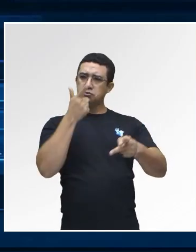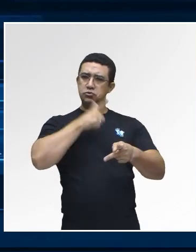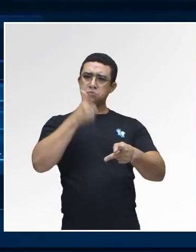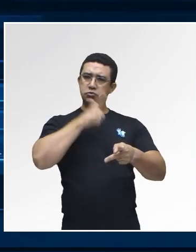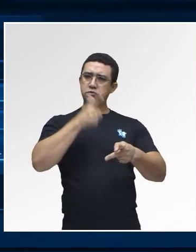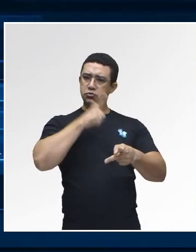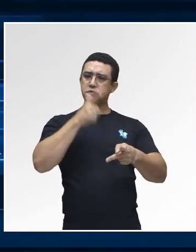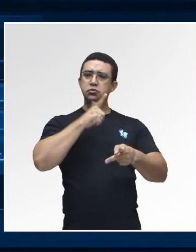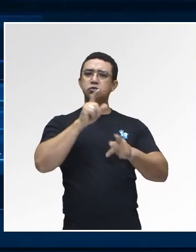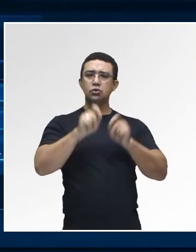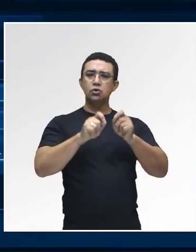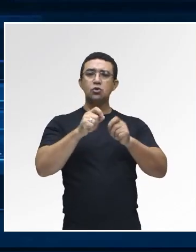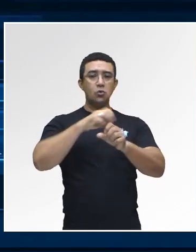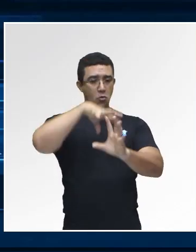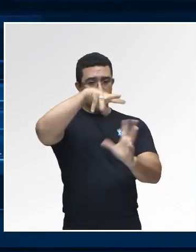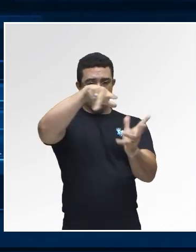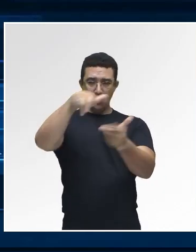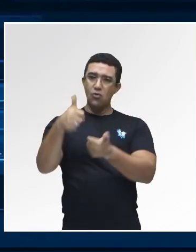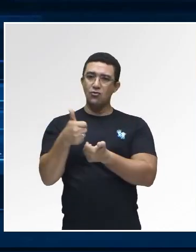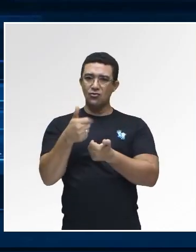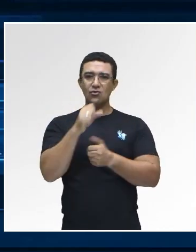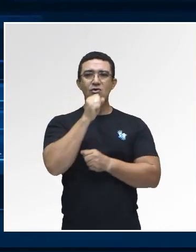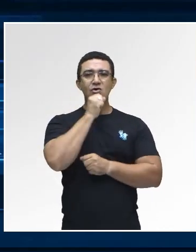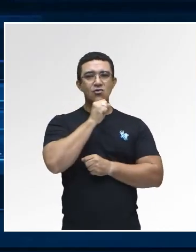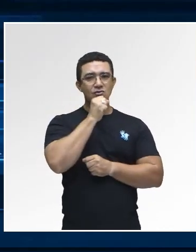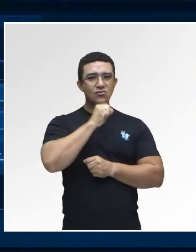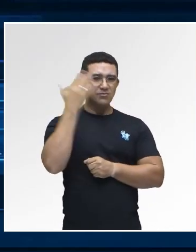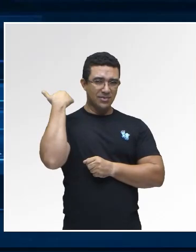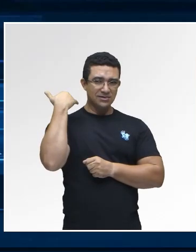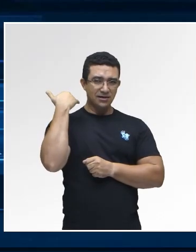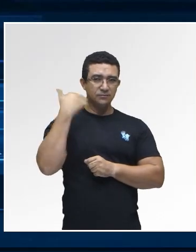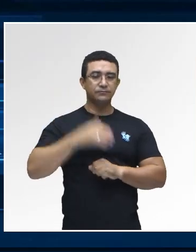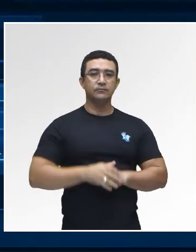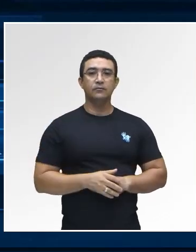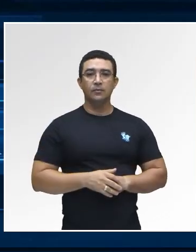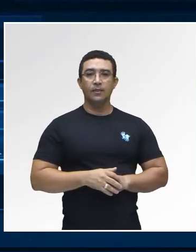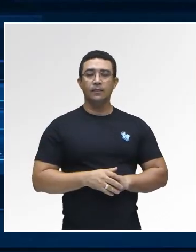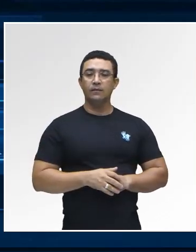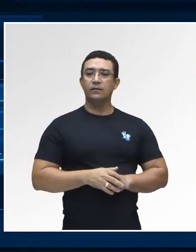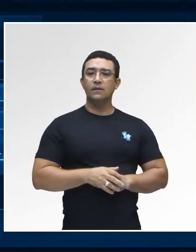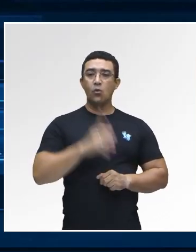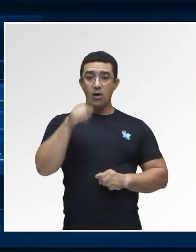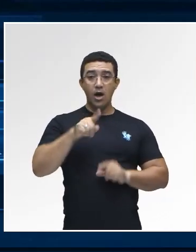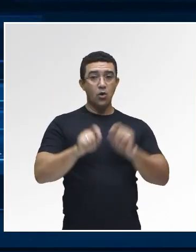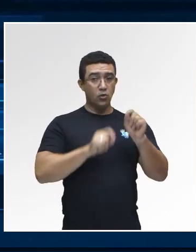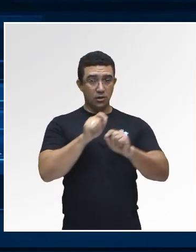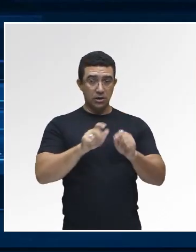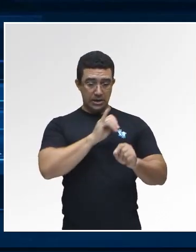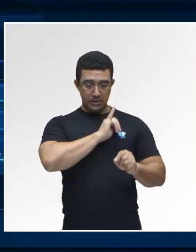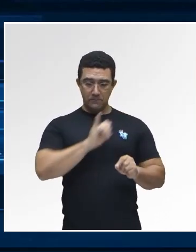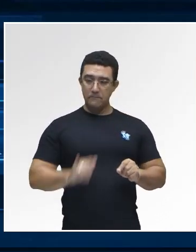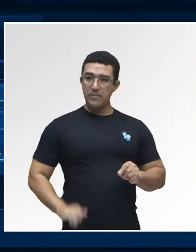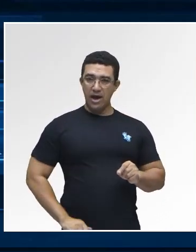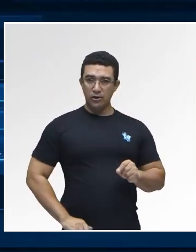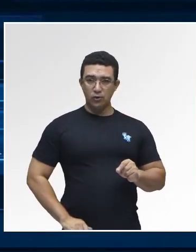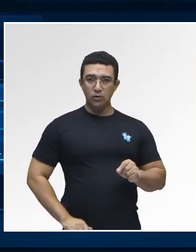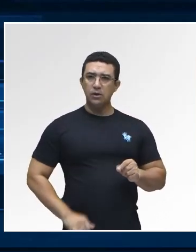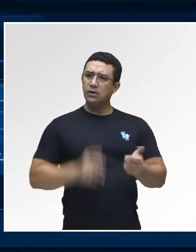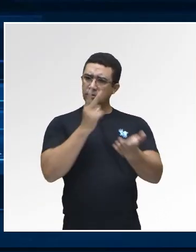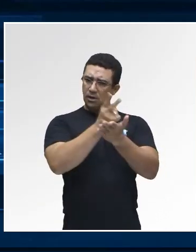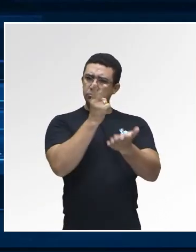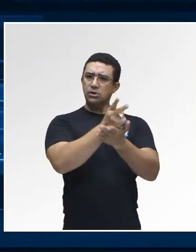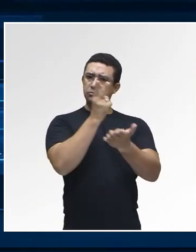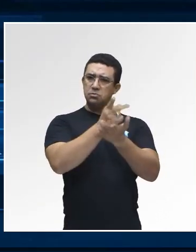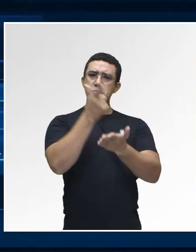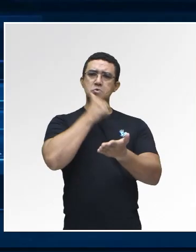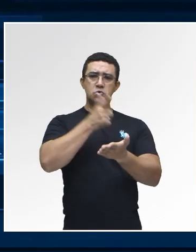interessante nisso tudo é que o fato deles terem conquistado tanto foi fator primordial para o declínio do seu grande império.